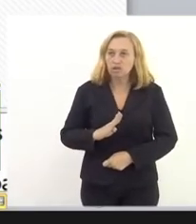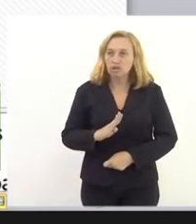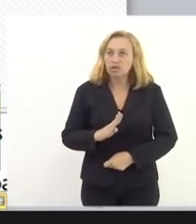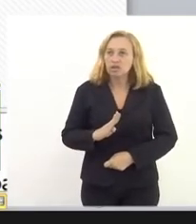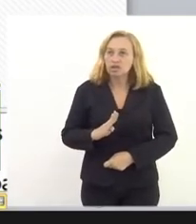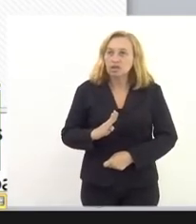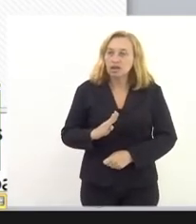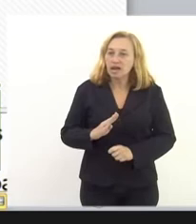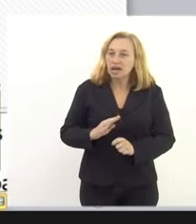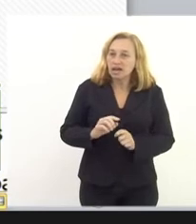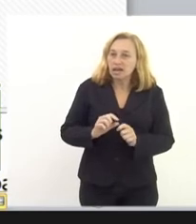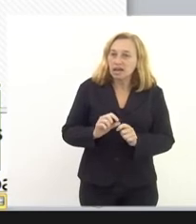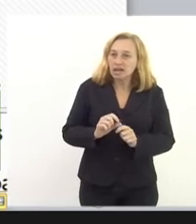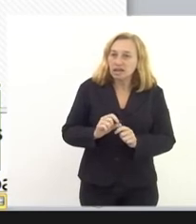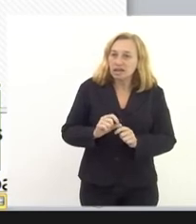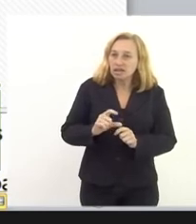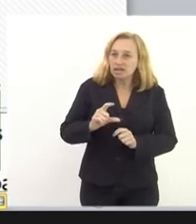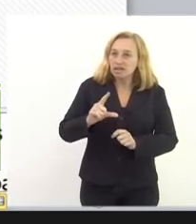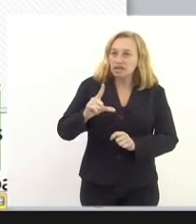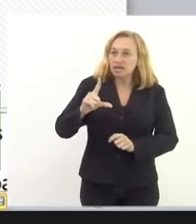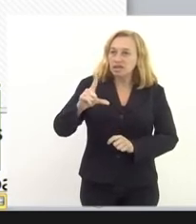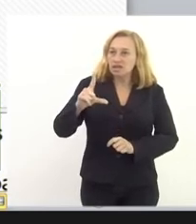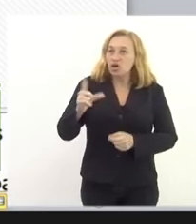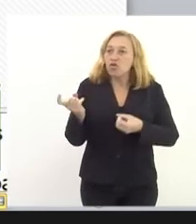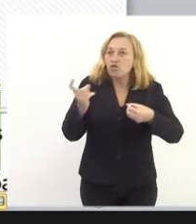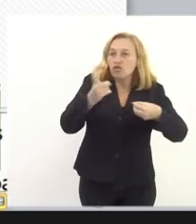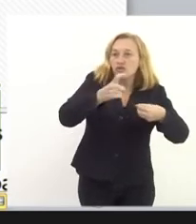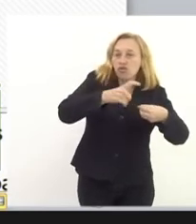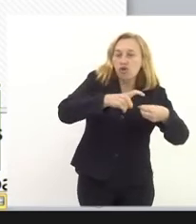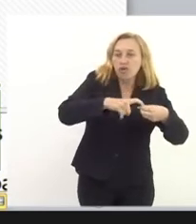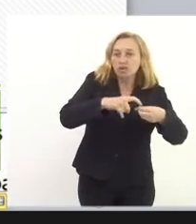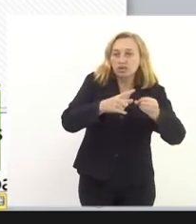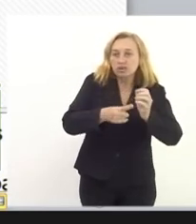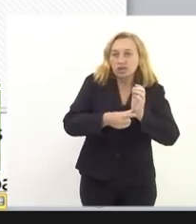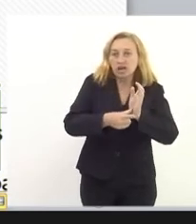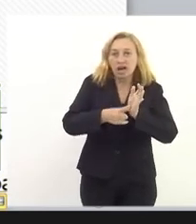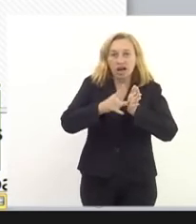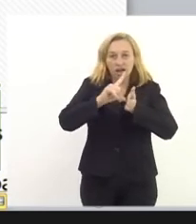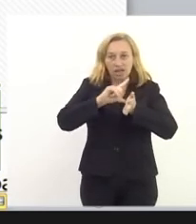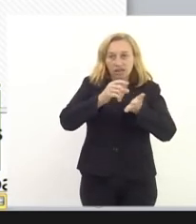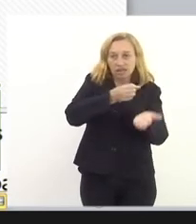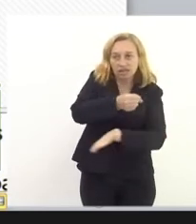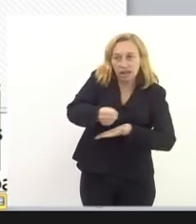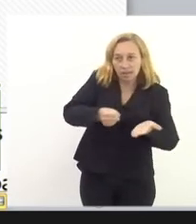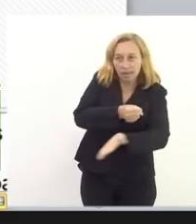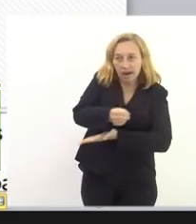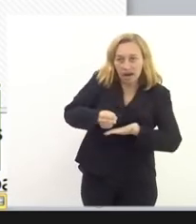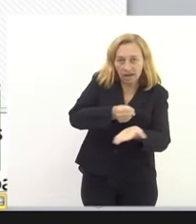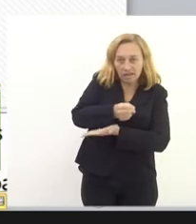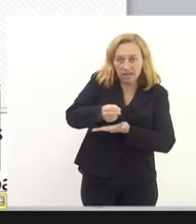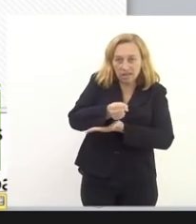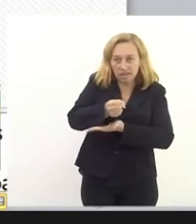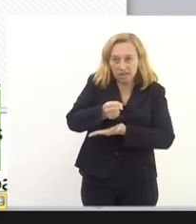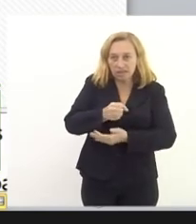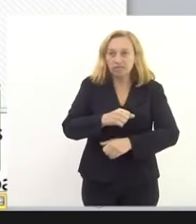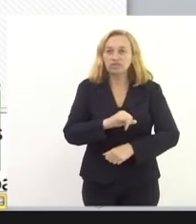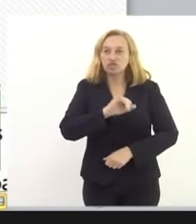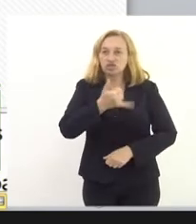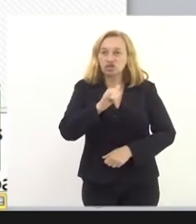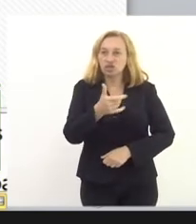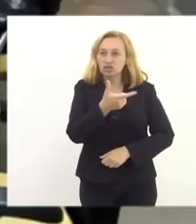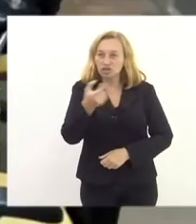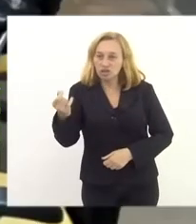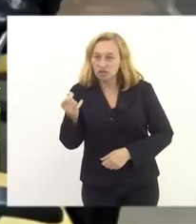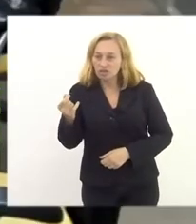ela cresce, volta ao patamar de antes da base de partida, janeiro de 20. O Rio de